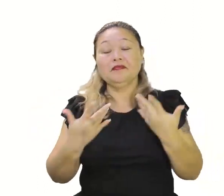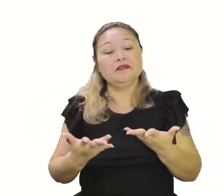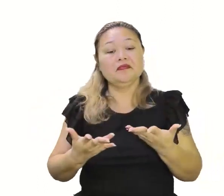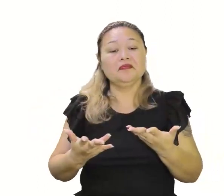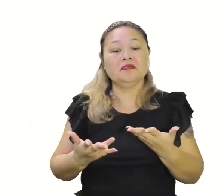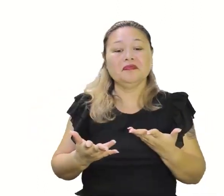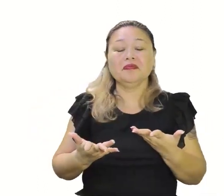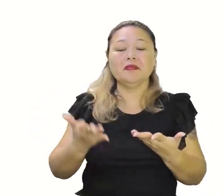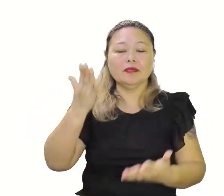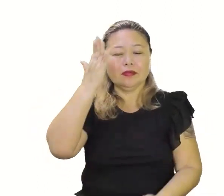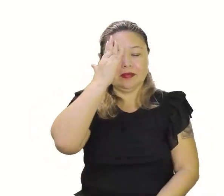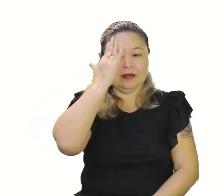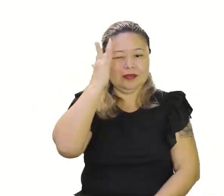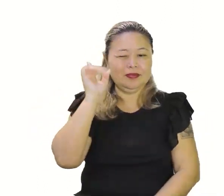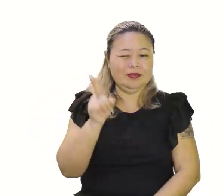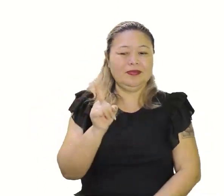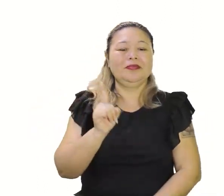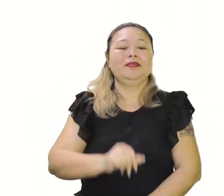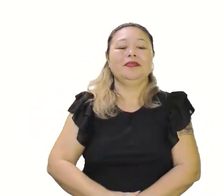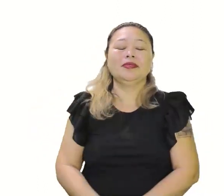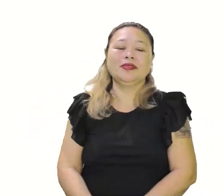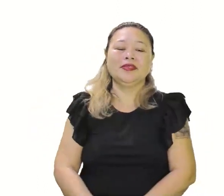Já sabe, né? Isso aí, né?